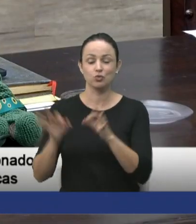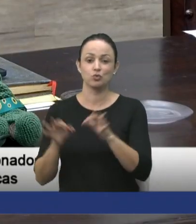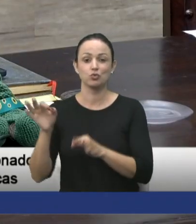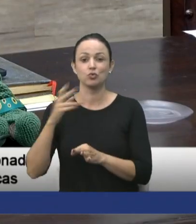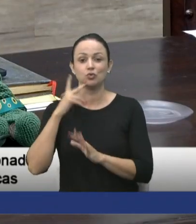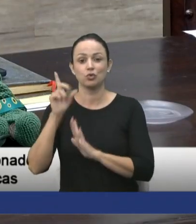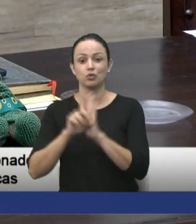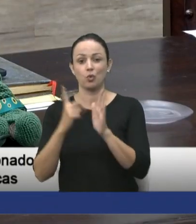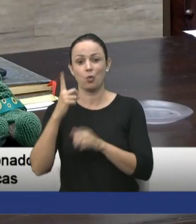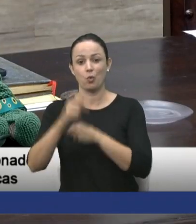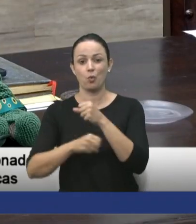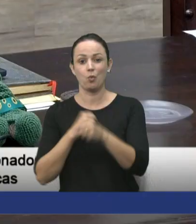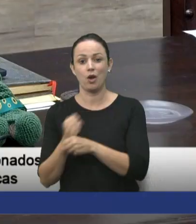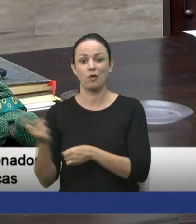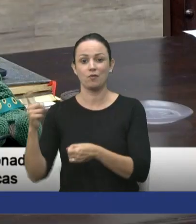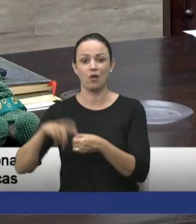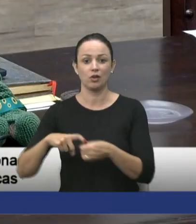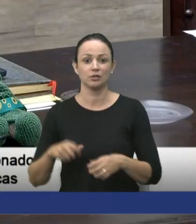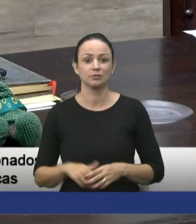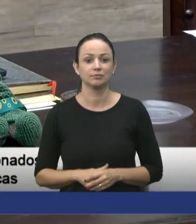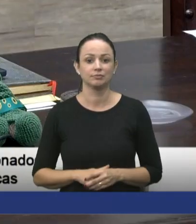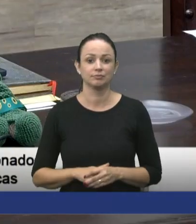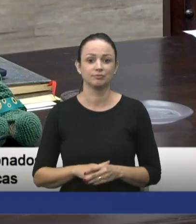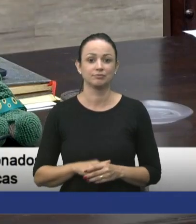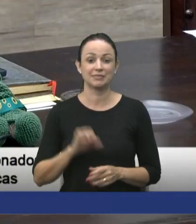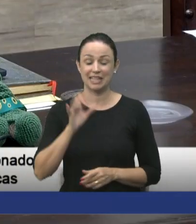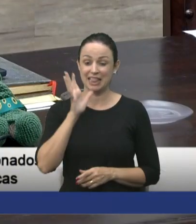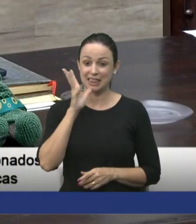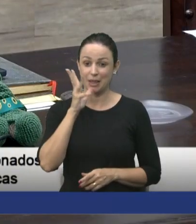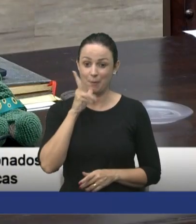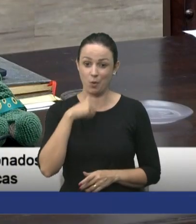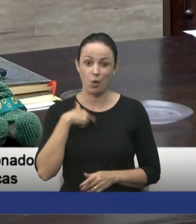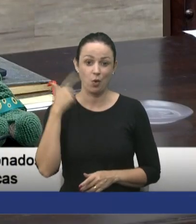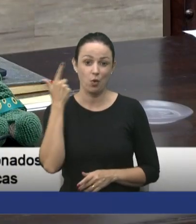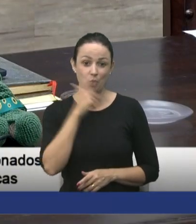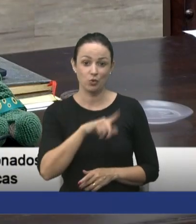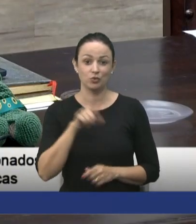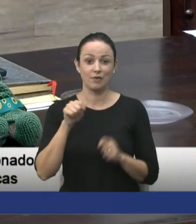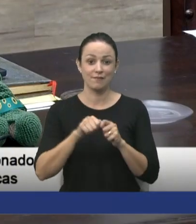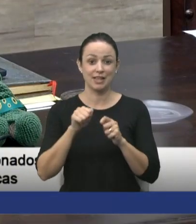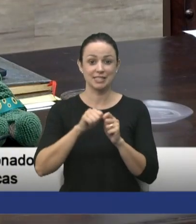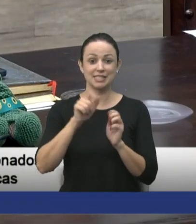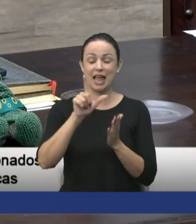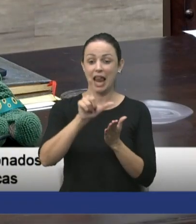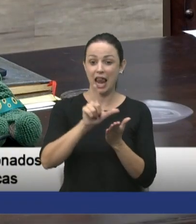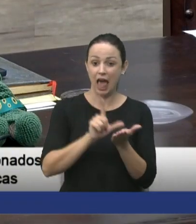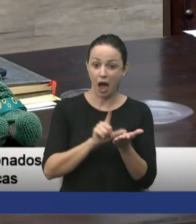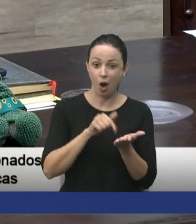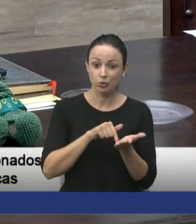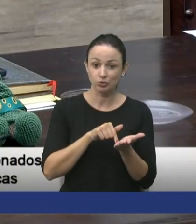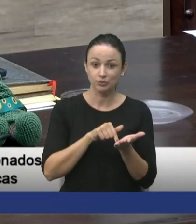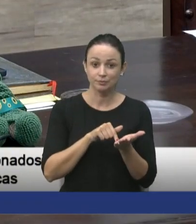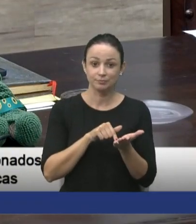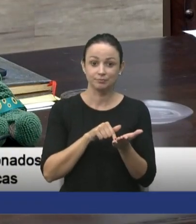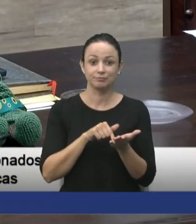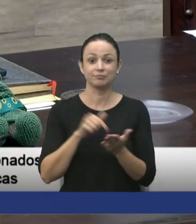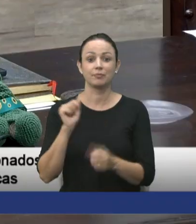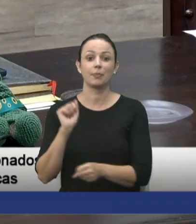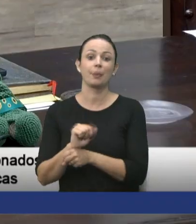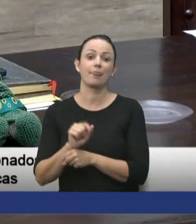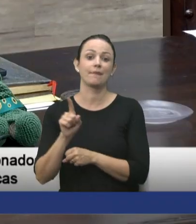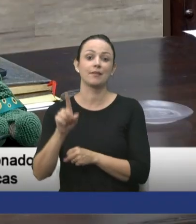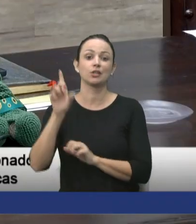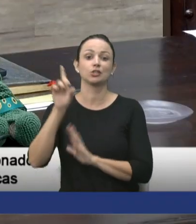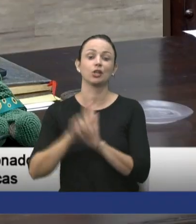daqui 1 ano volta. E se demorar para eu conseguir refazer esse laudo, freia o direito